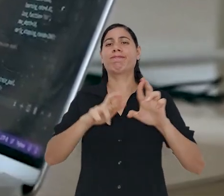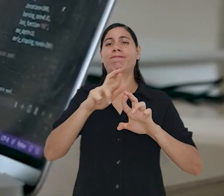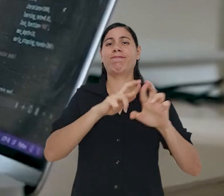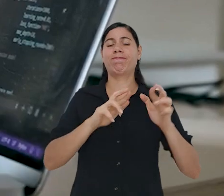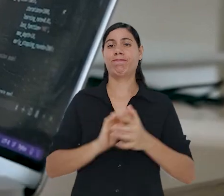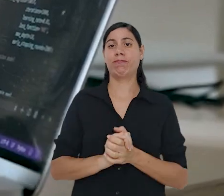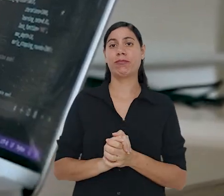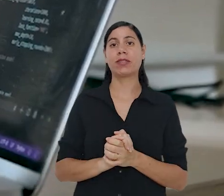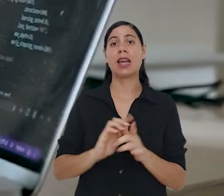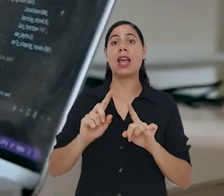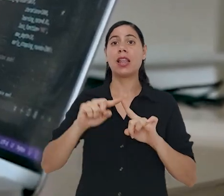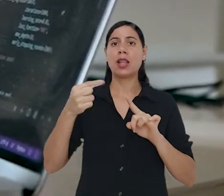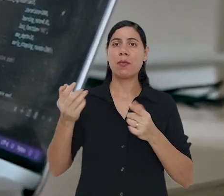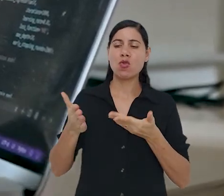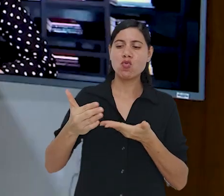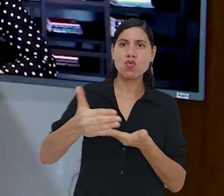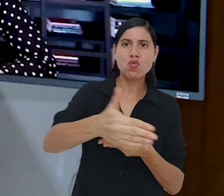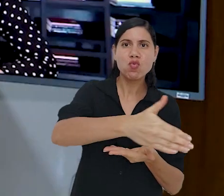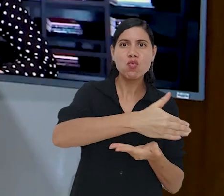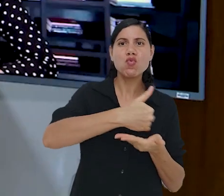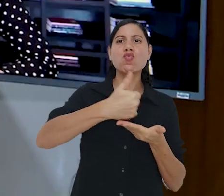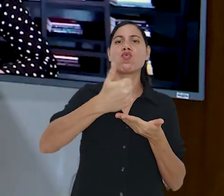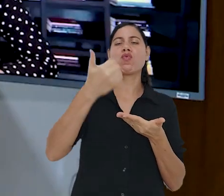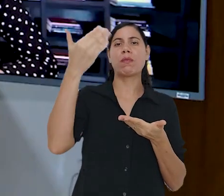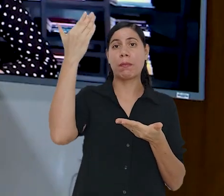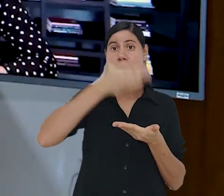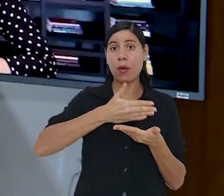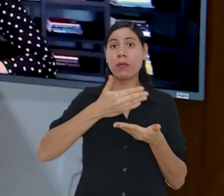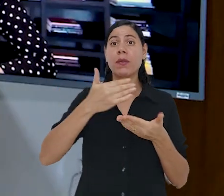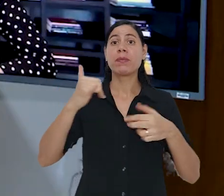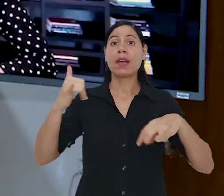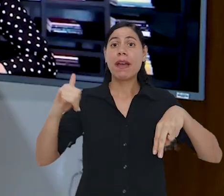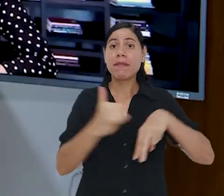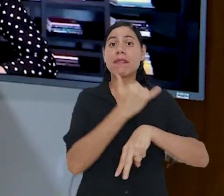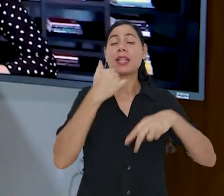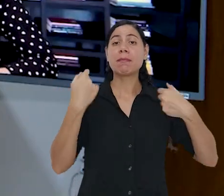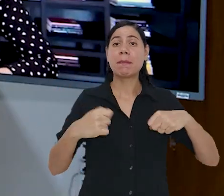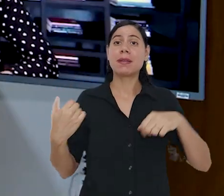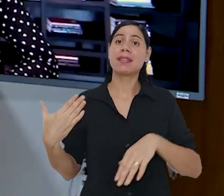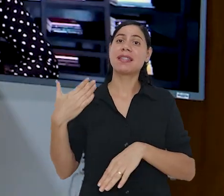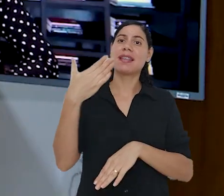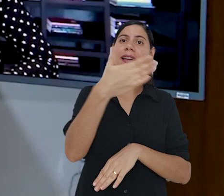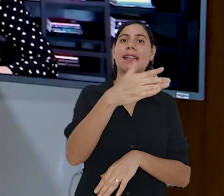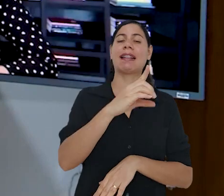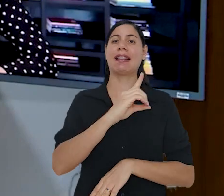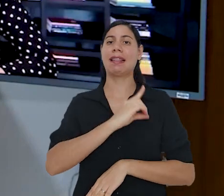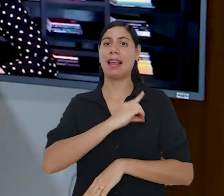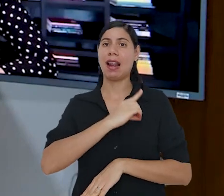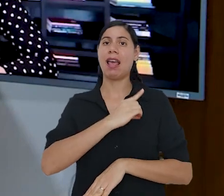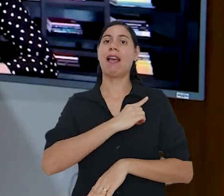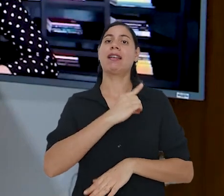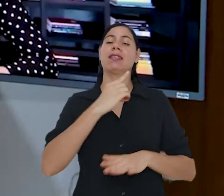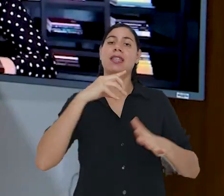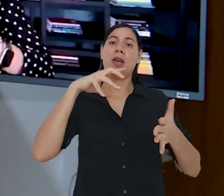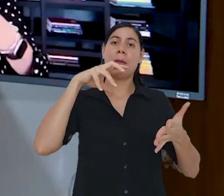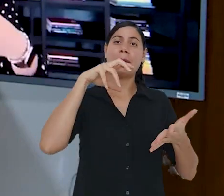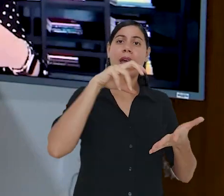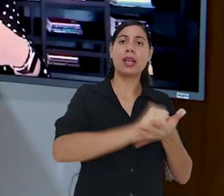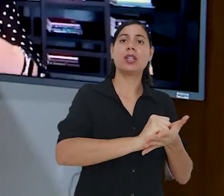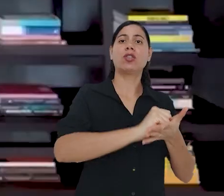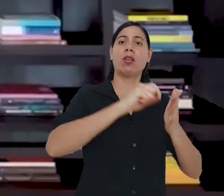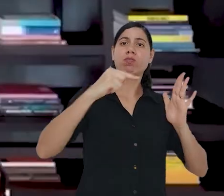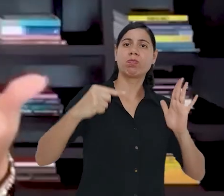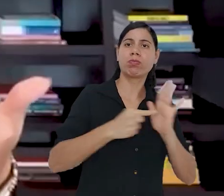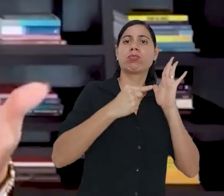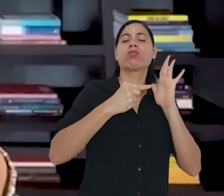Após a reunião dos elementos probatórios, a vítima deverá dirigir-se a uma delegacia para registrar um boletim de